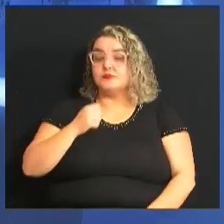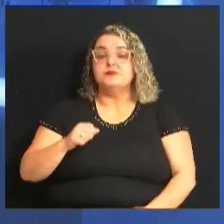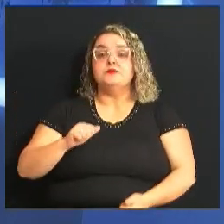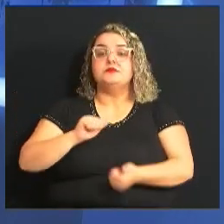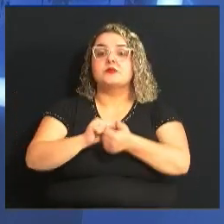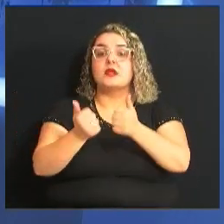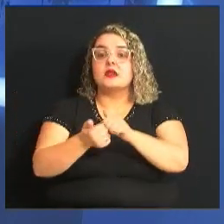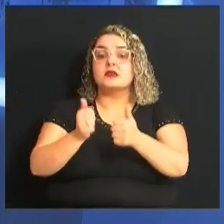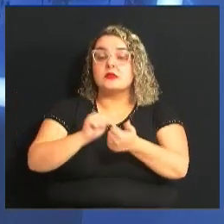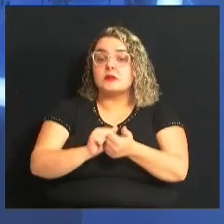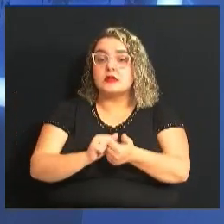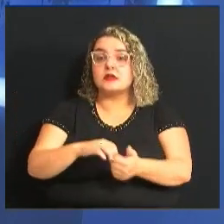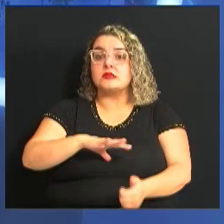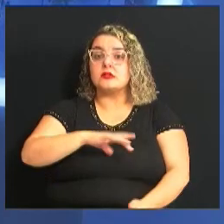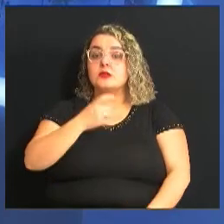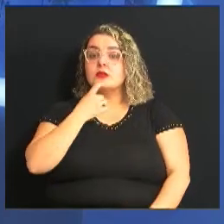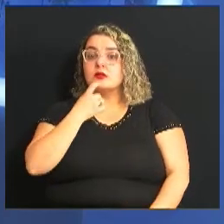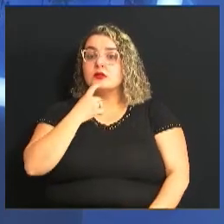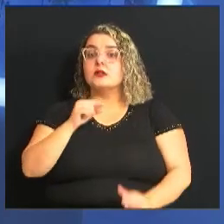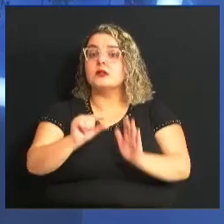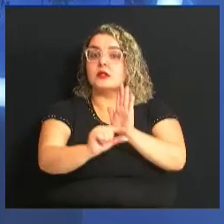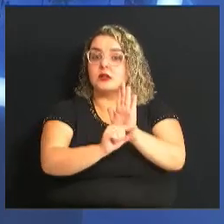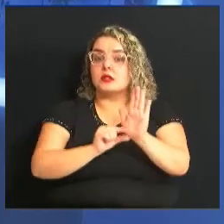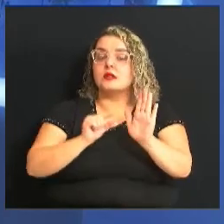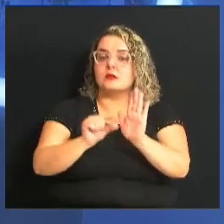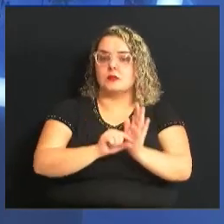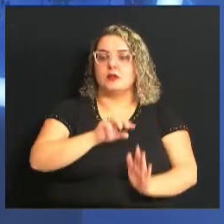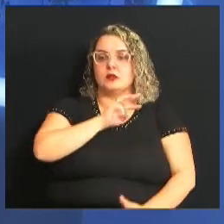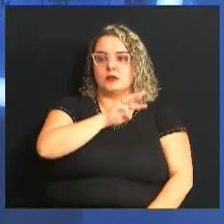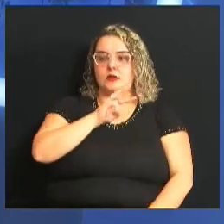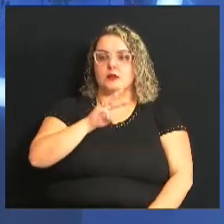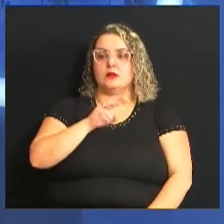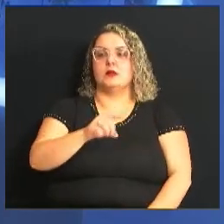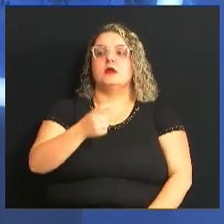requalificação do centro, e a minuta já está lá no site